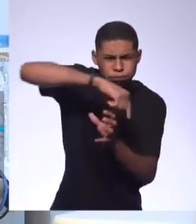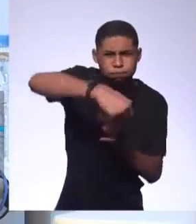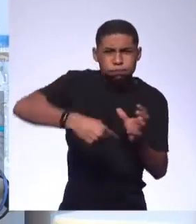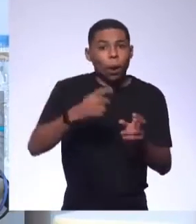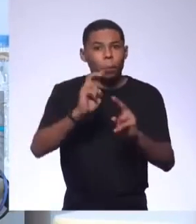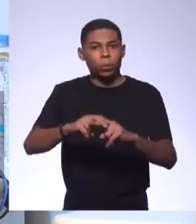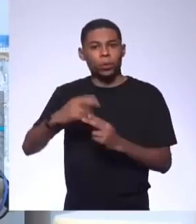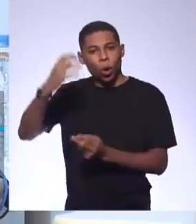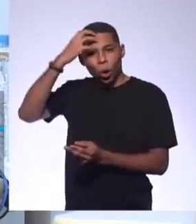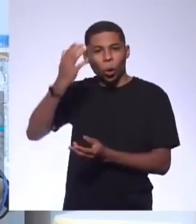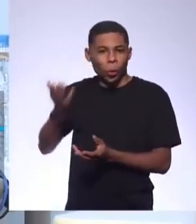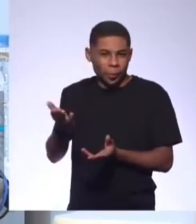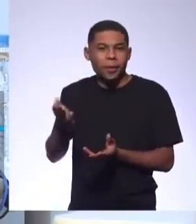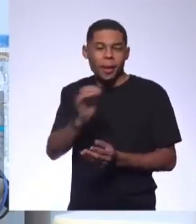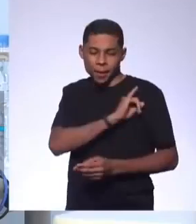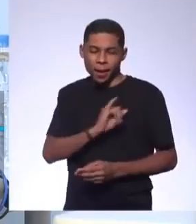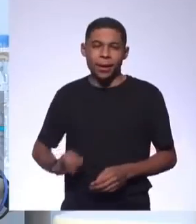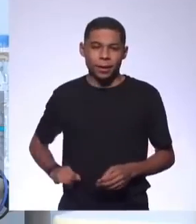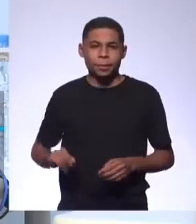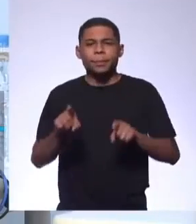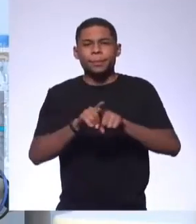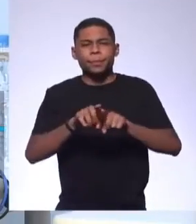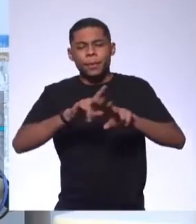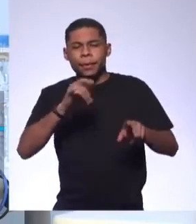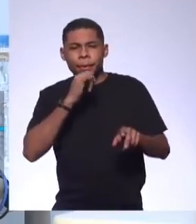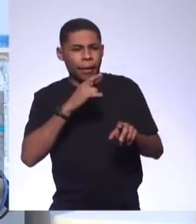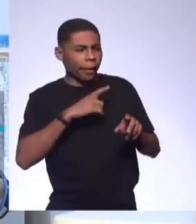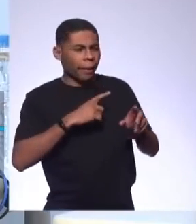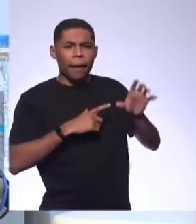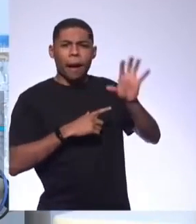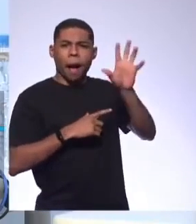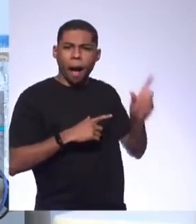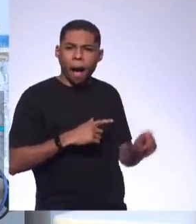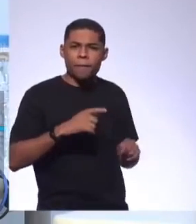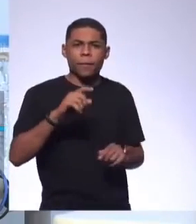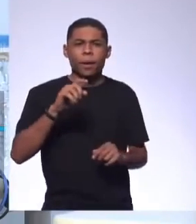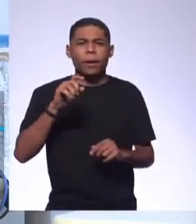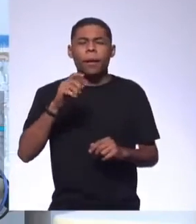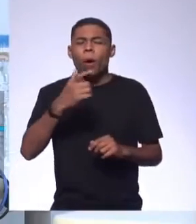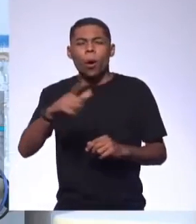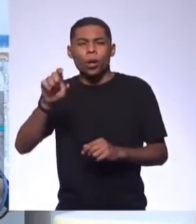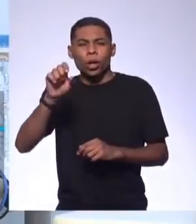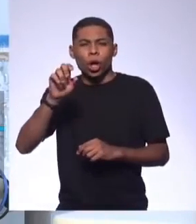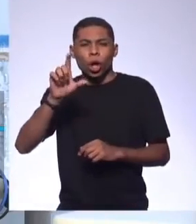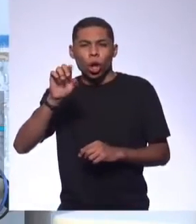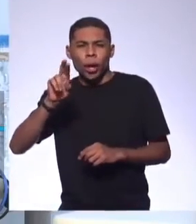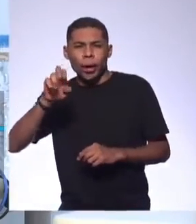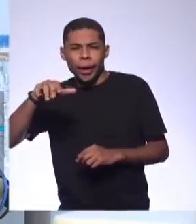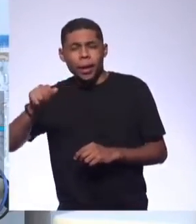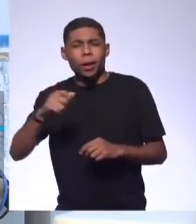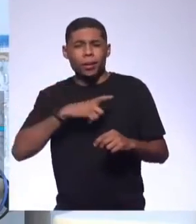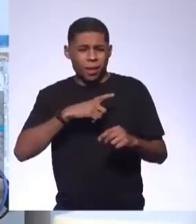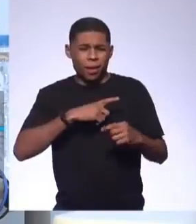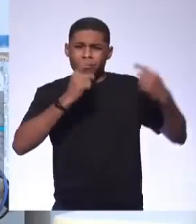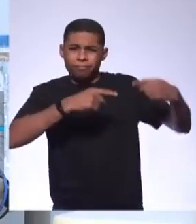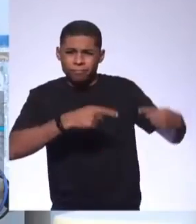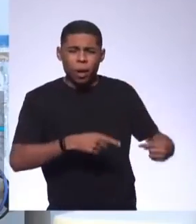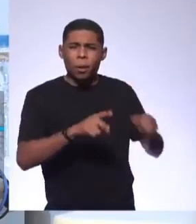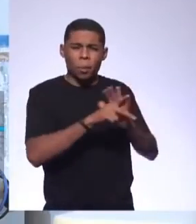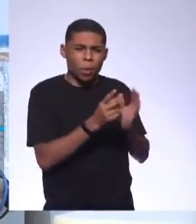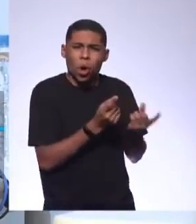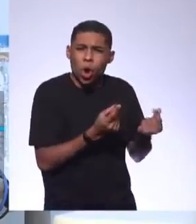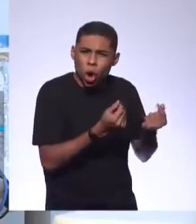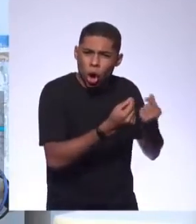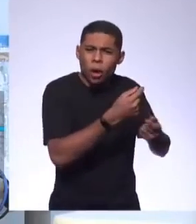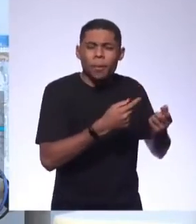desse contexto, como a partilha da África, a questão da Alsácia-Lorena, a concorrência econômica entre as potências europeias